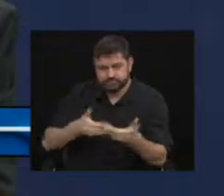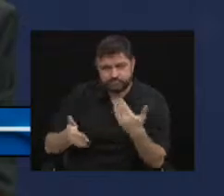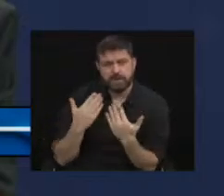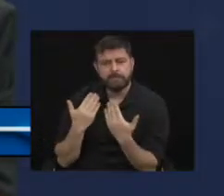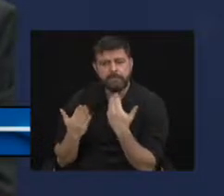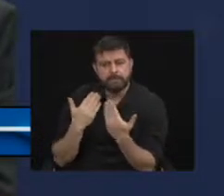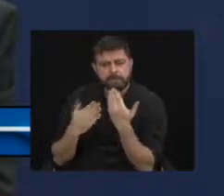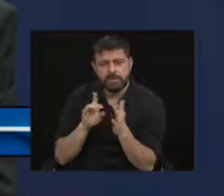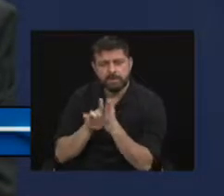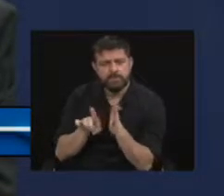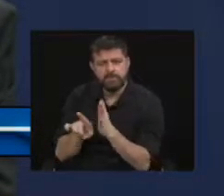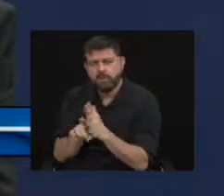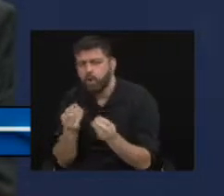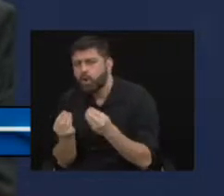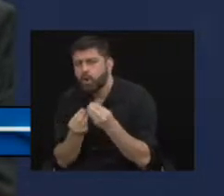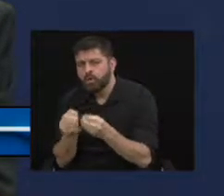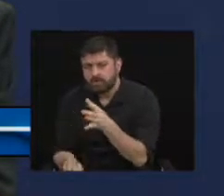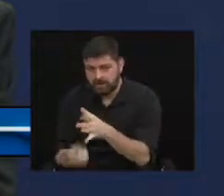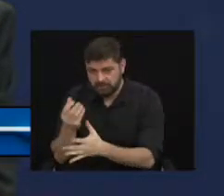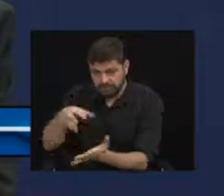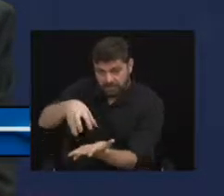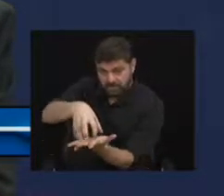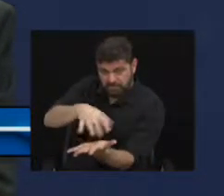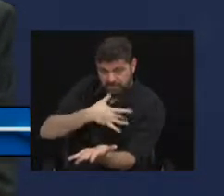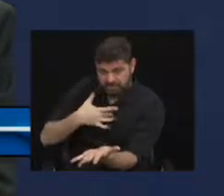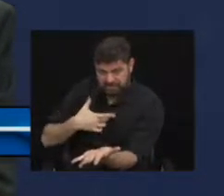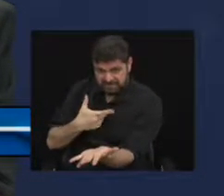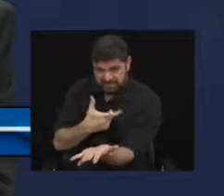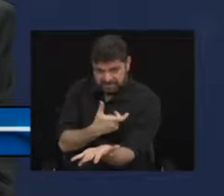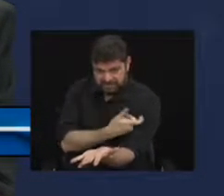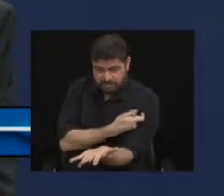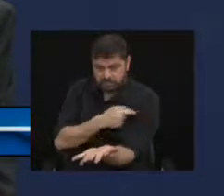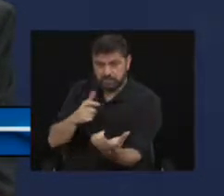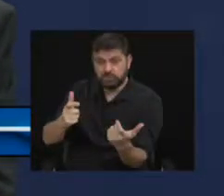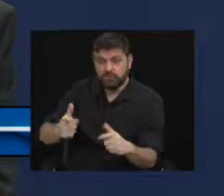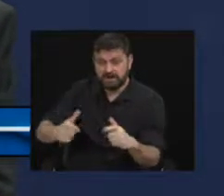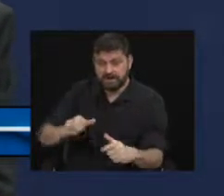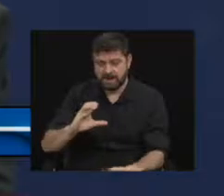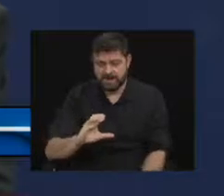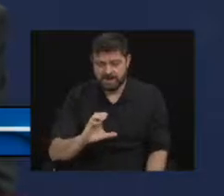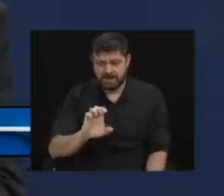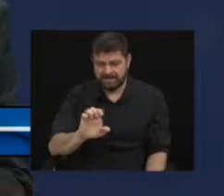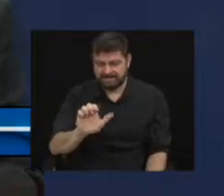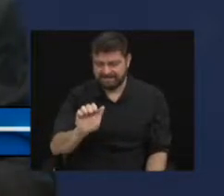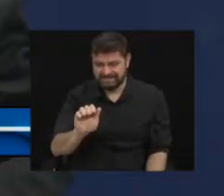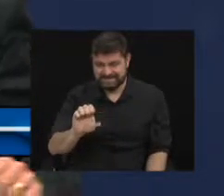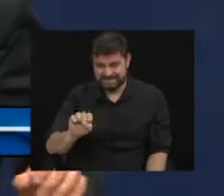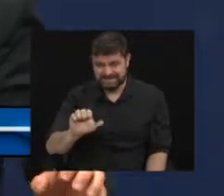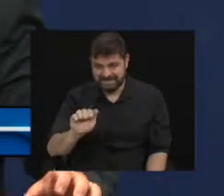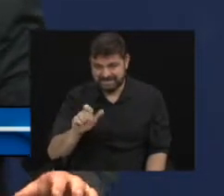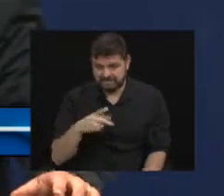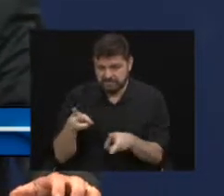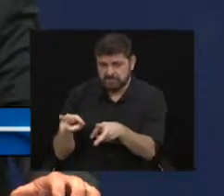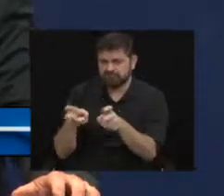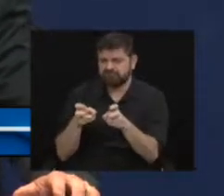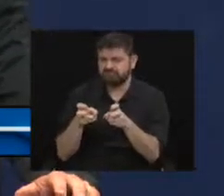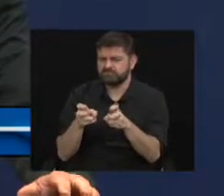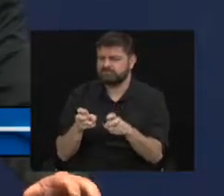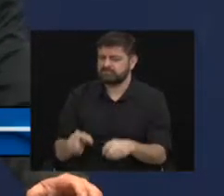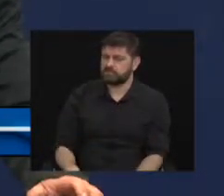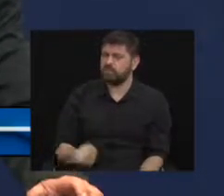noite. Eu venho a essa tribuna, senhor presidente, dizer que hoje fiz uma